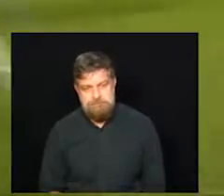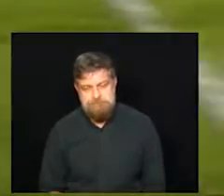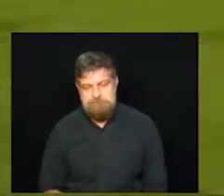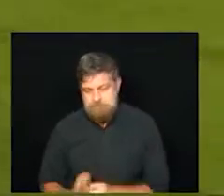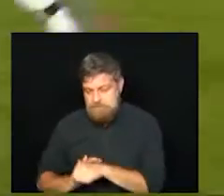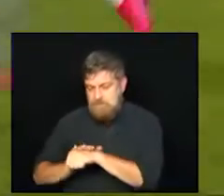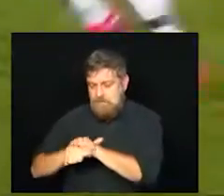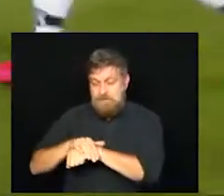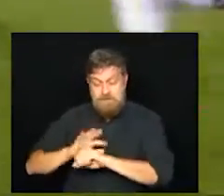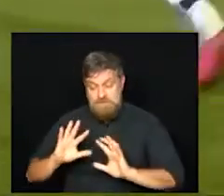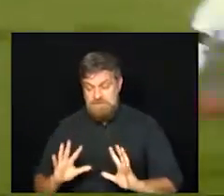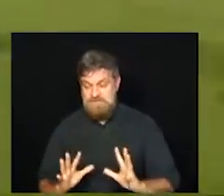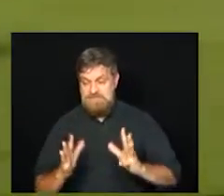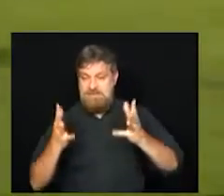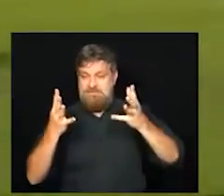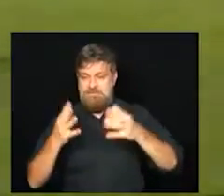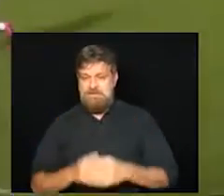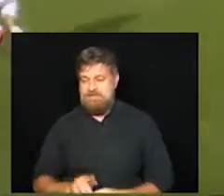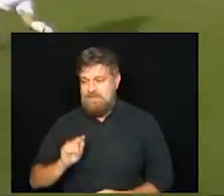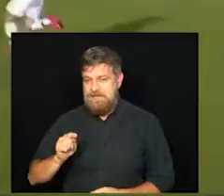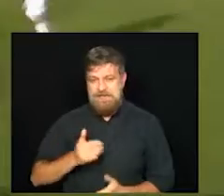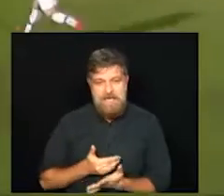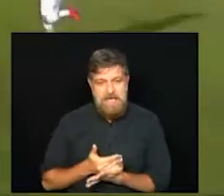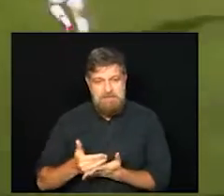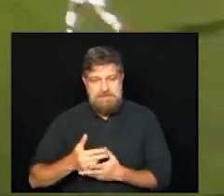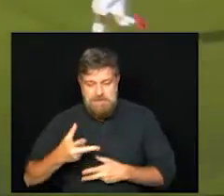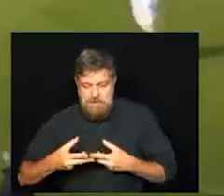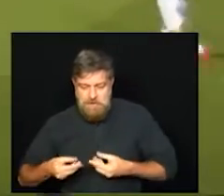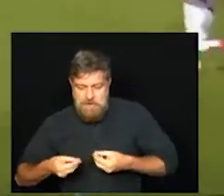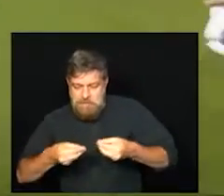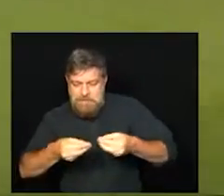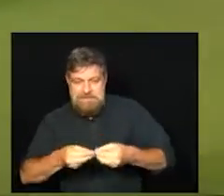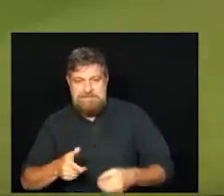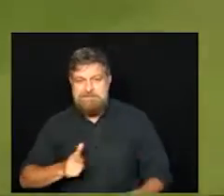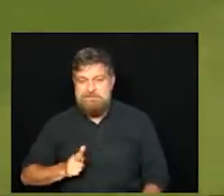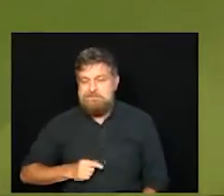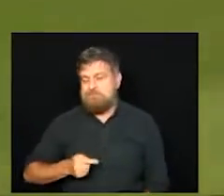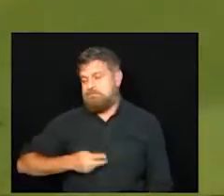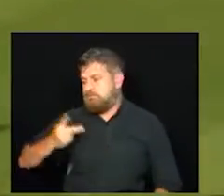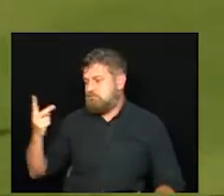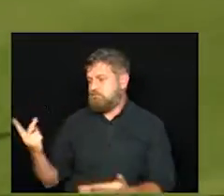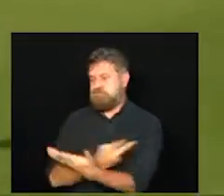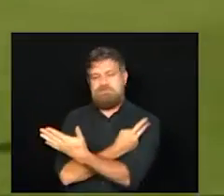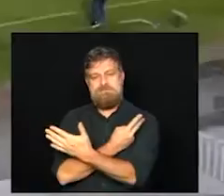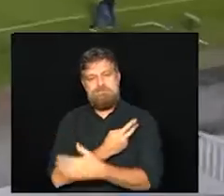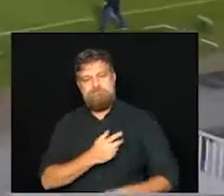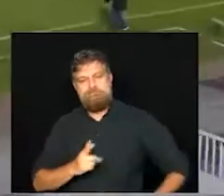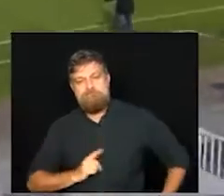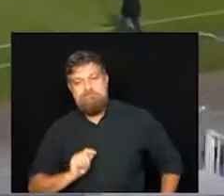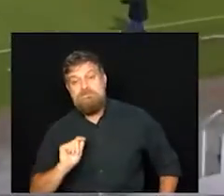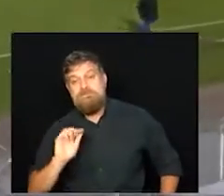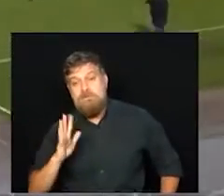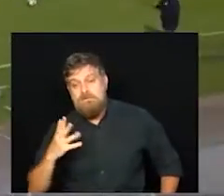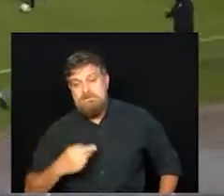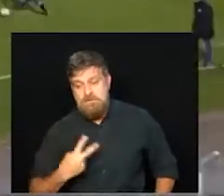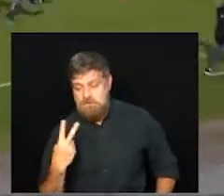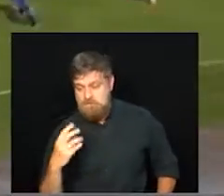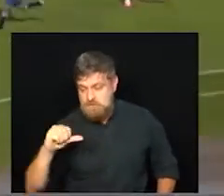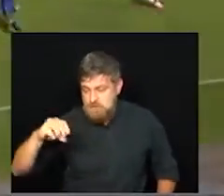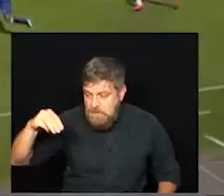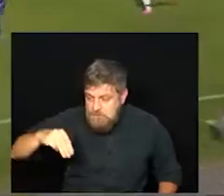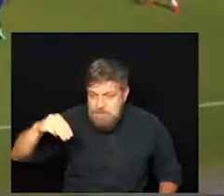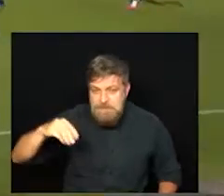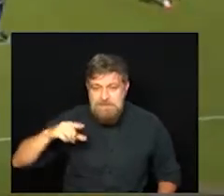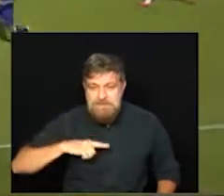Noite de aniversário. E quem deu o primeiro presente de grego foram os visitantes. Aos 29